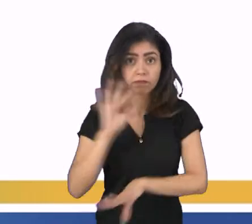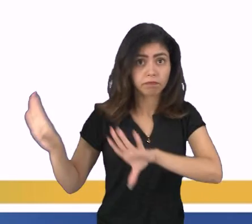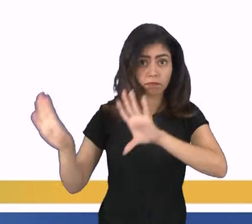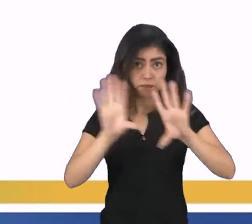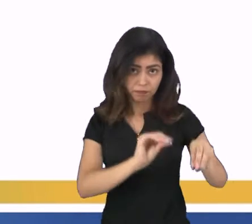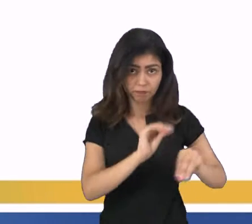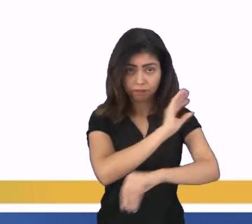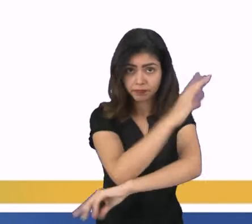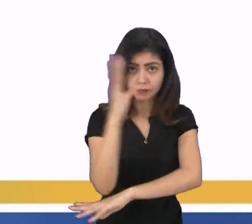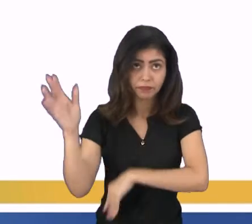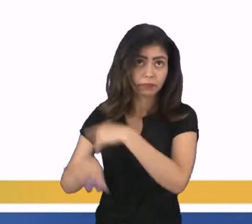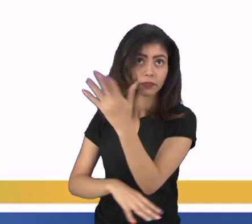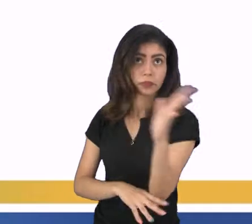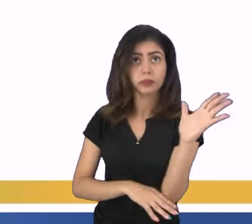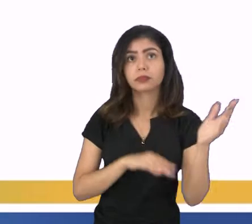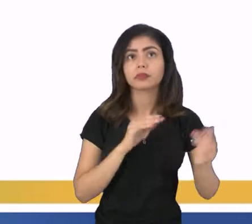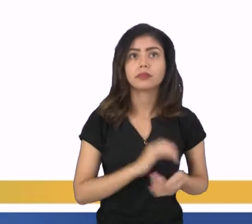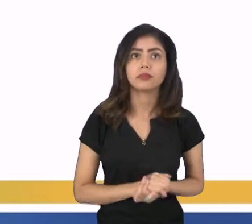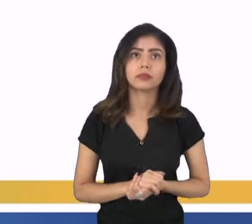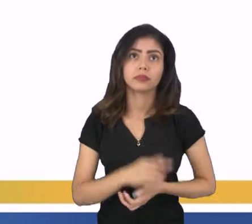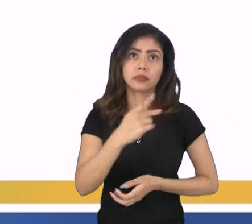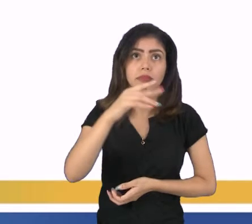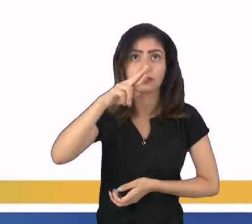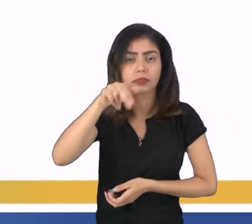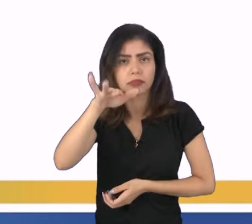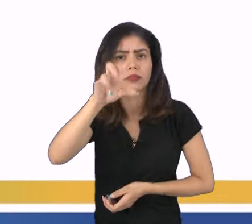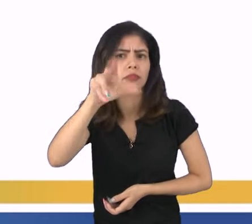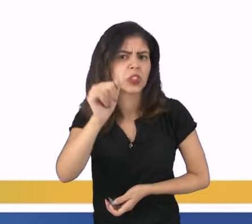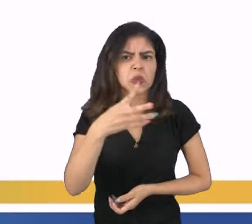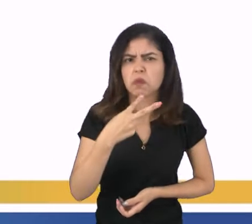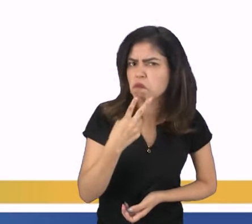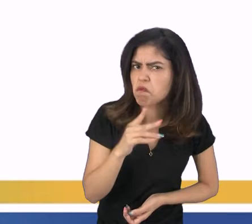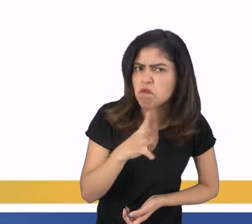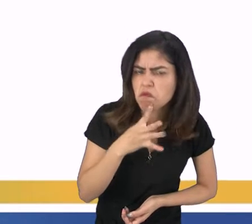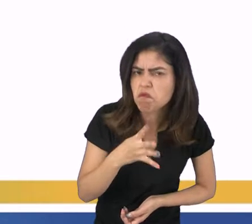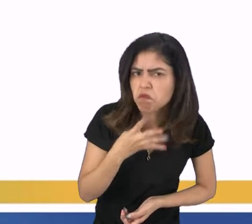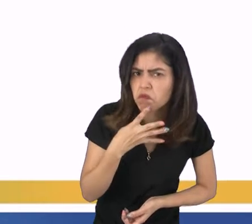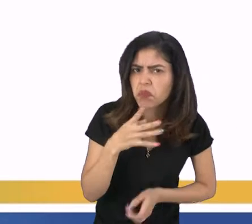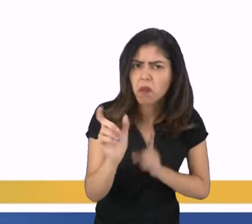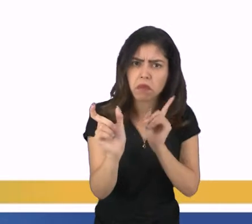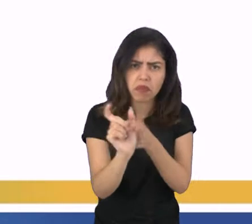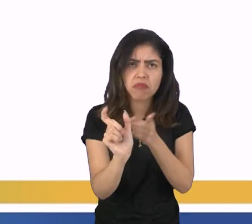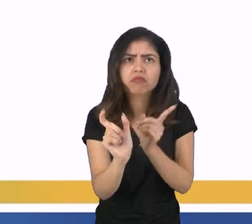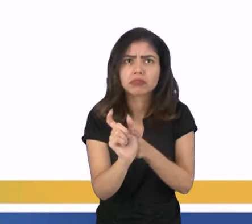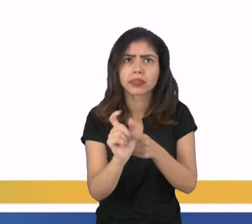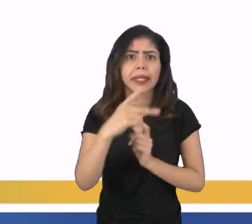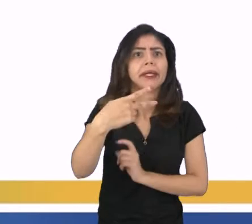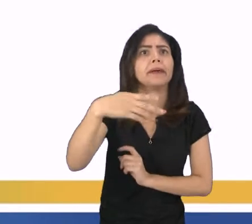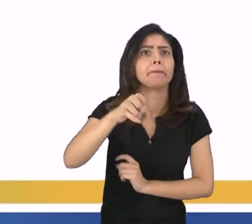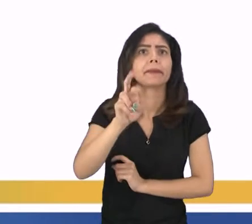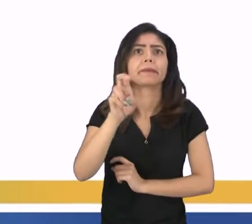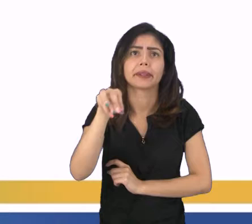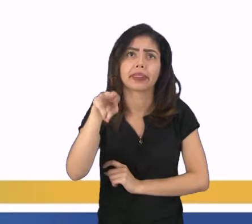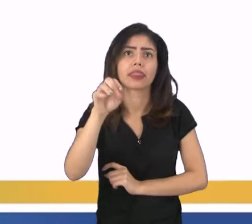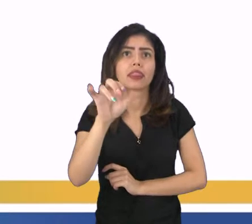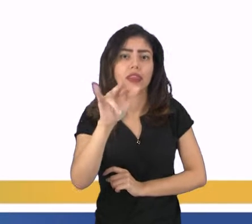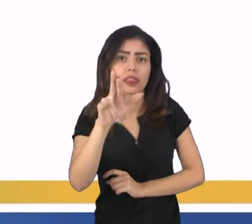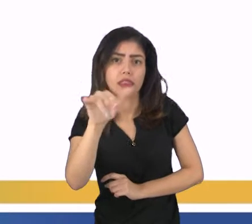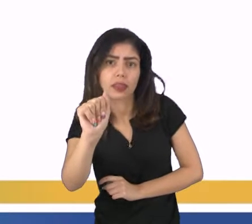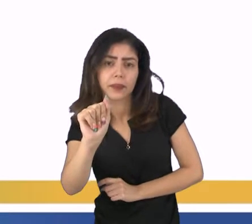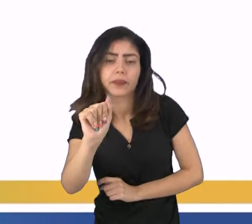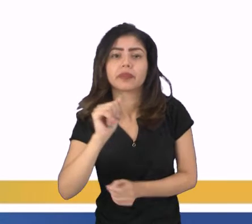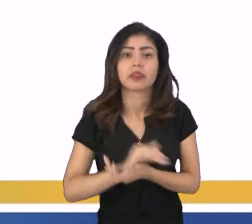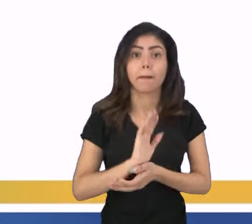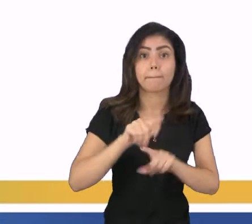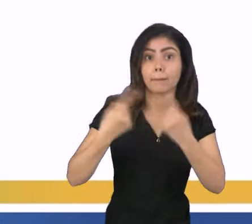essas paisagens. As paisagens e permanências, talvez você nem tenha ouvido falar sobre esse termo permanência, mas